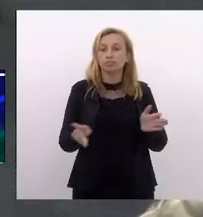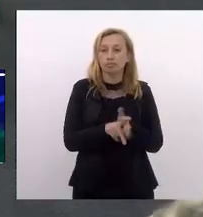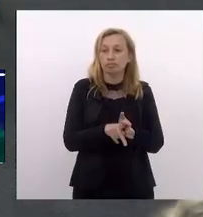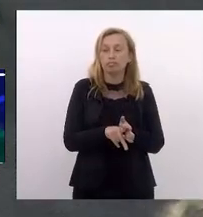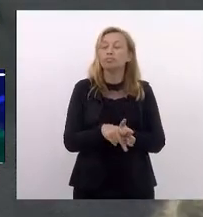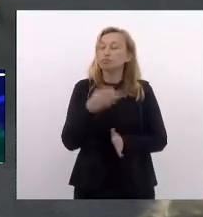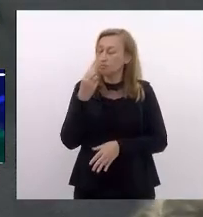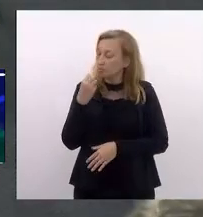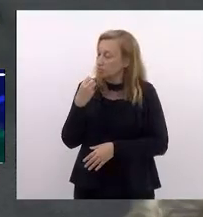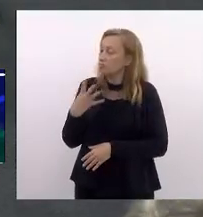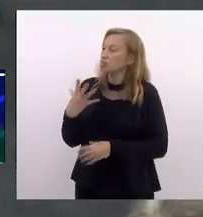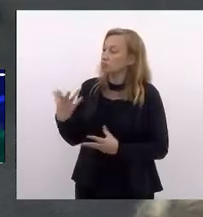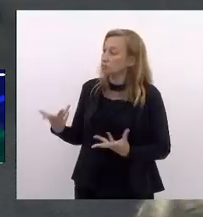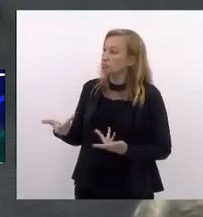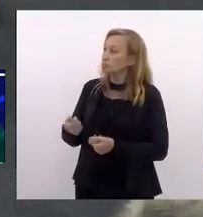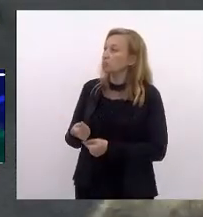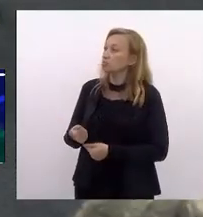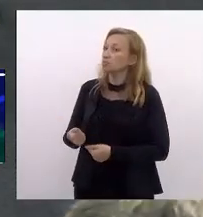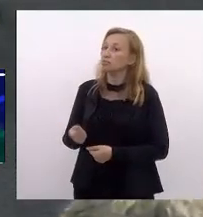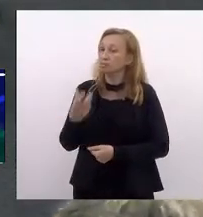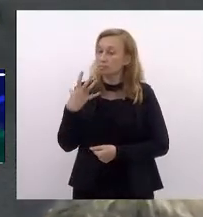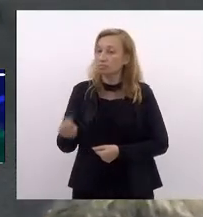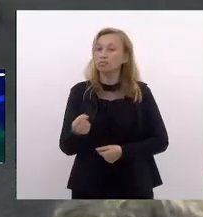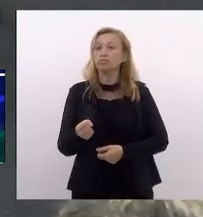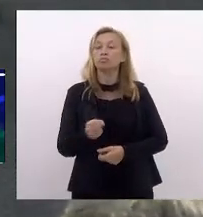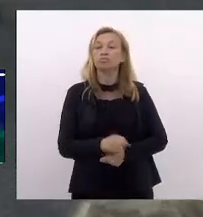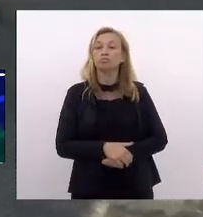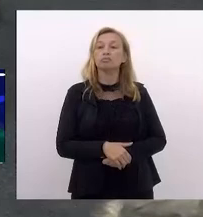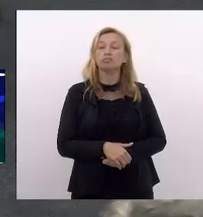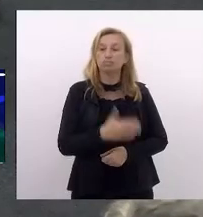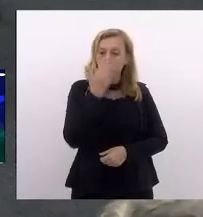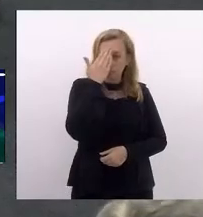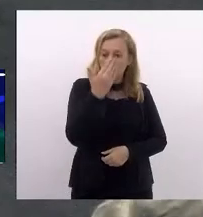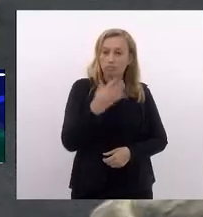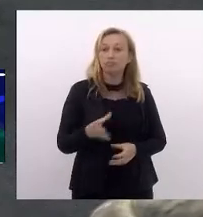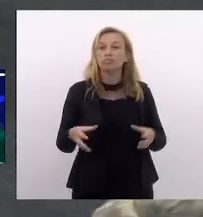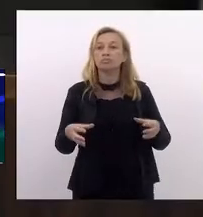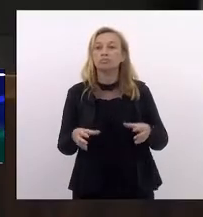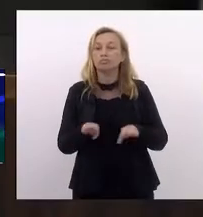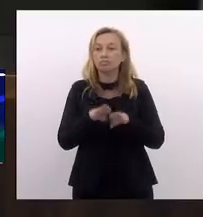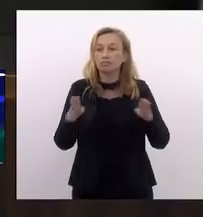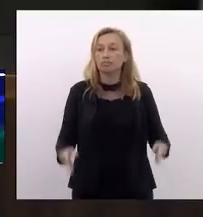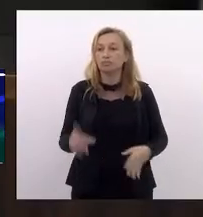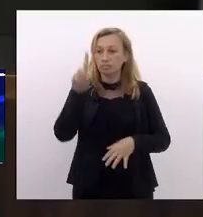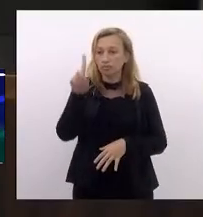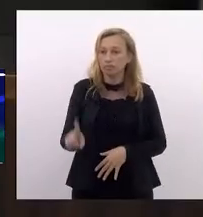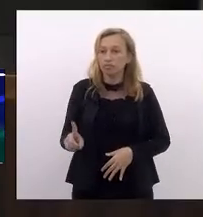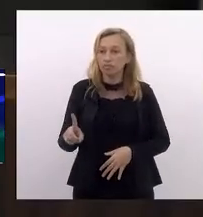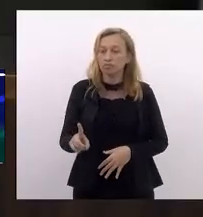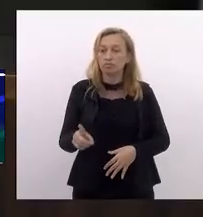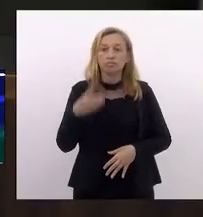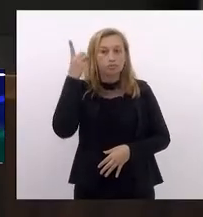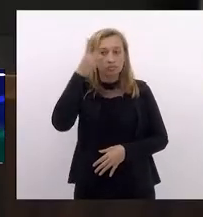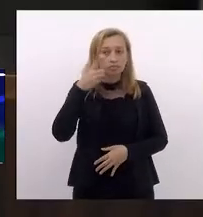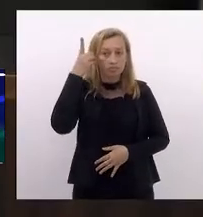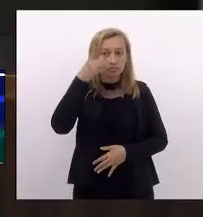projeto é muito meritório e o parecer é favorável obrigado pela cabeça pela mesa diretora deputado